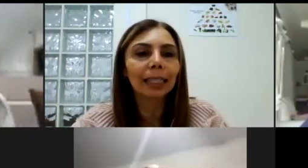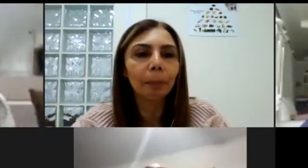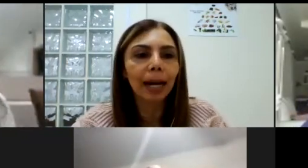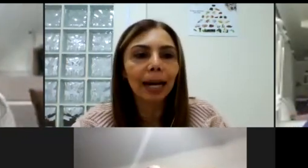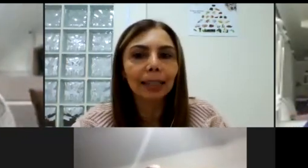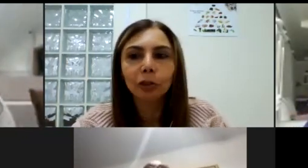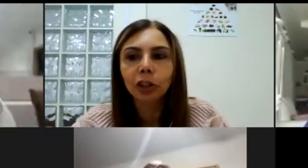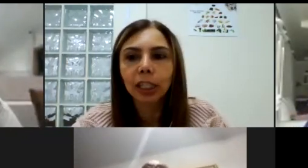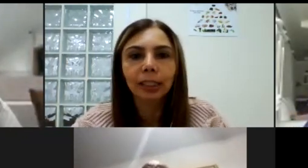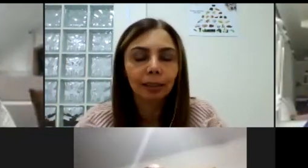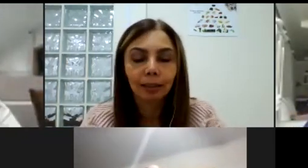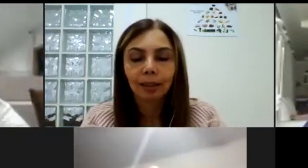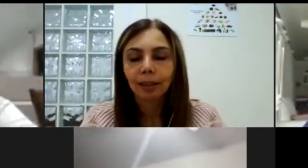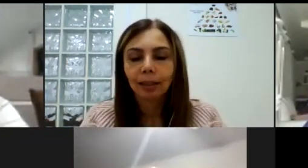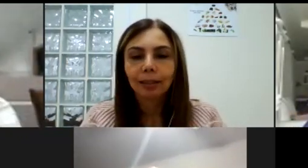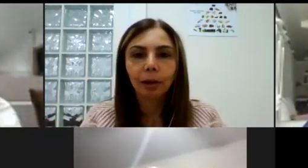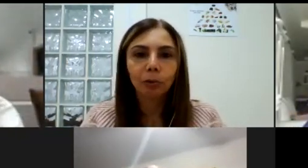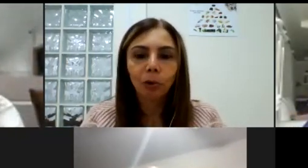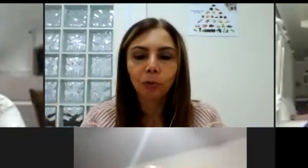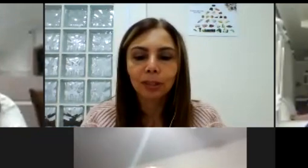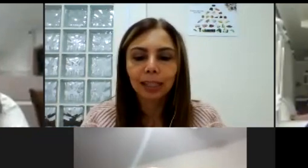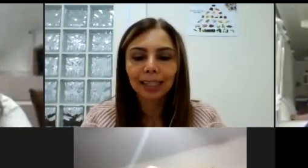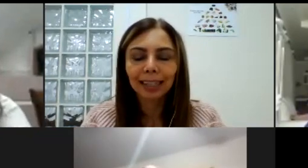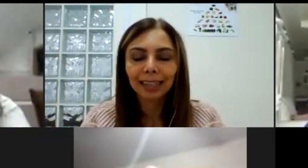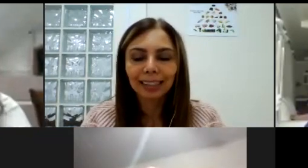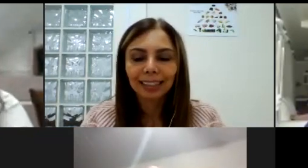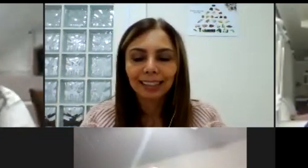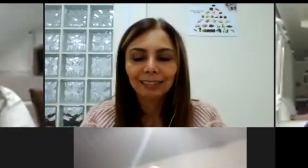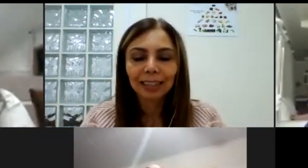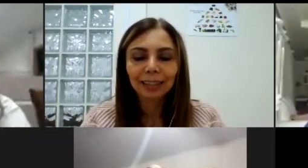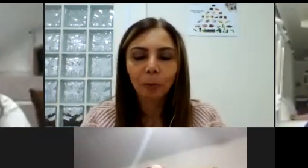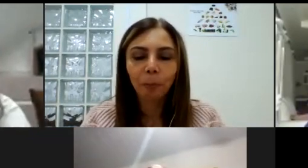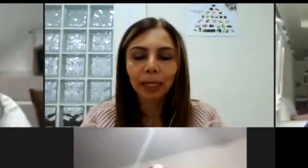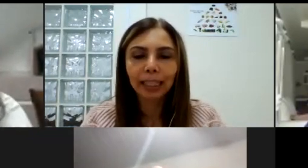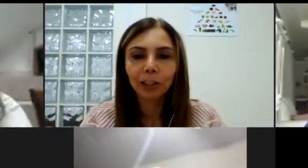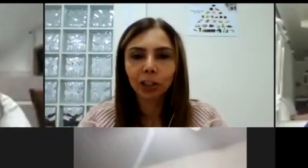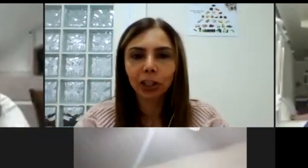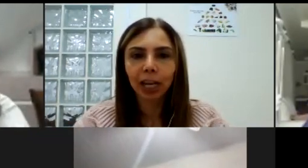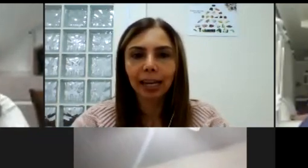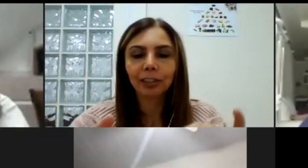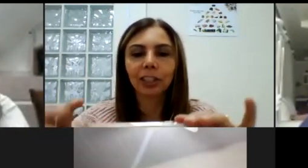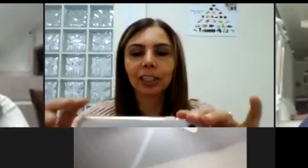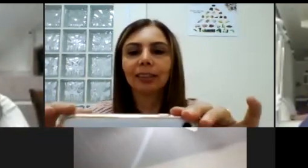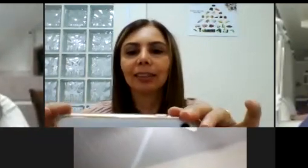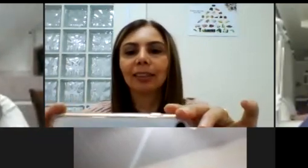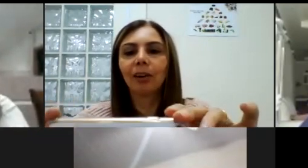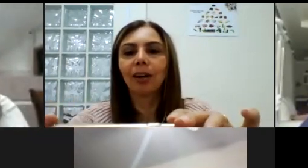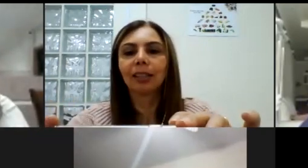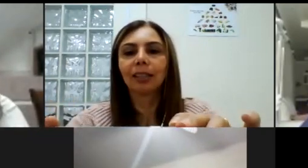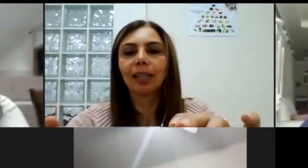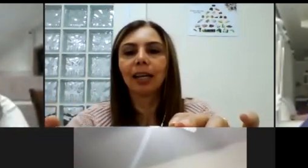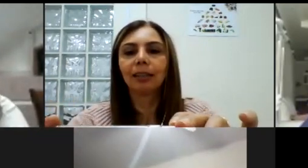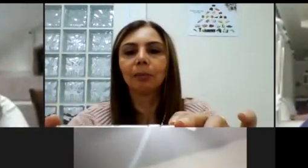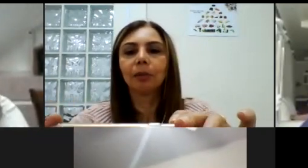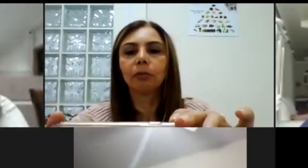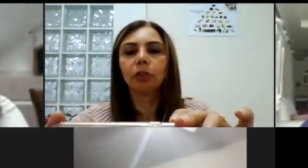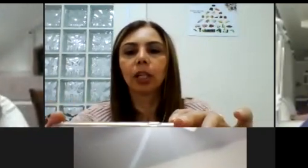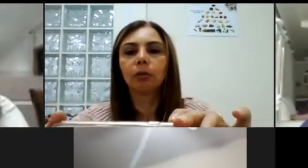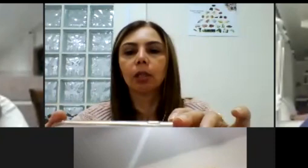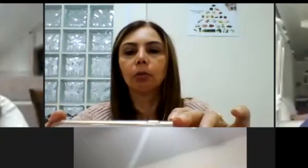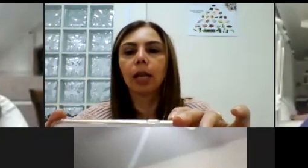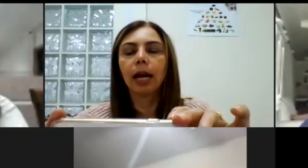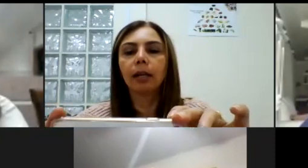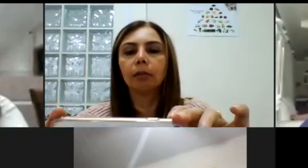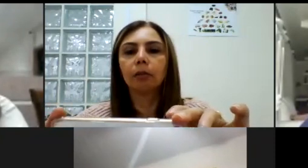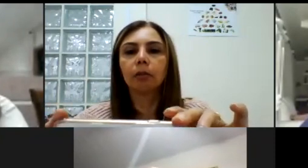celular aqui para garantir se eu não conseguir fazer o print. Eu fui dando gente. Uns prints aqui, tá? Também vou tirar